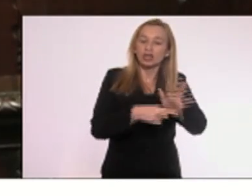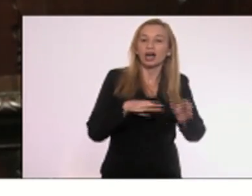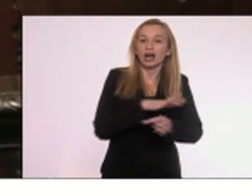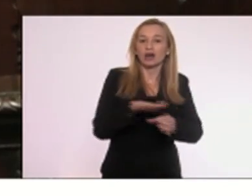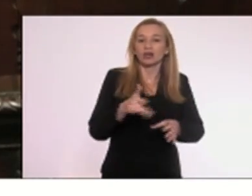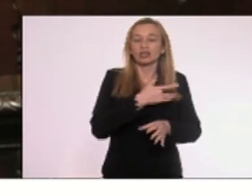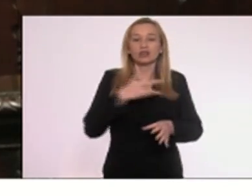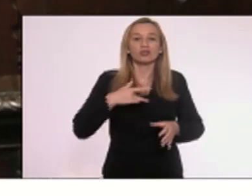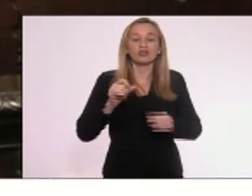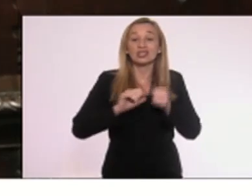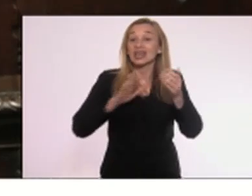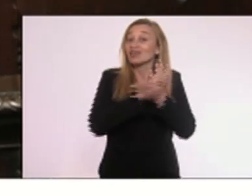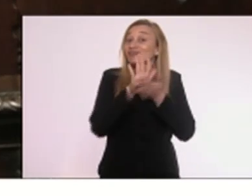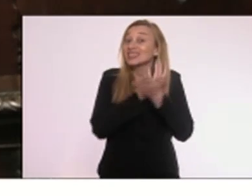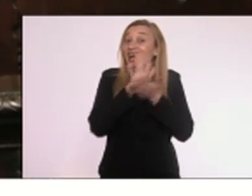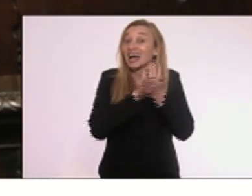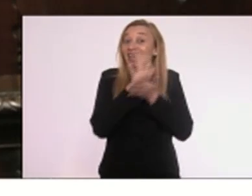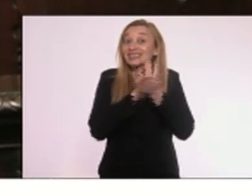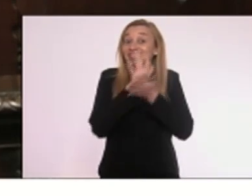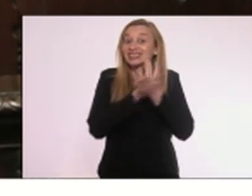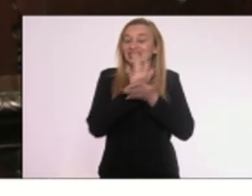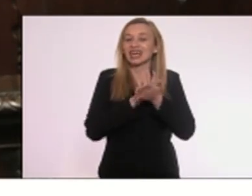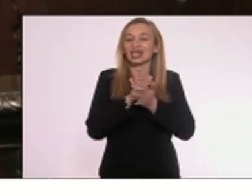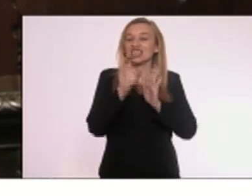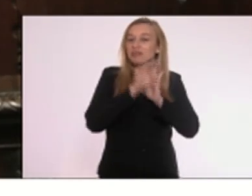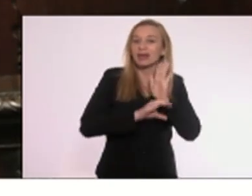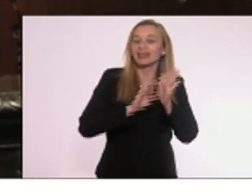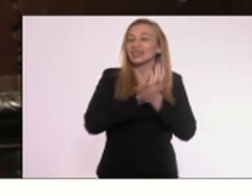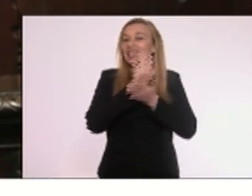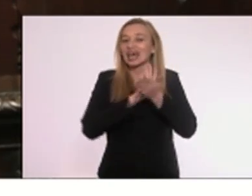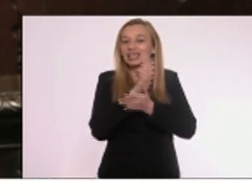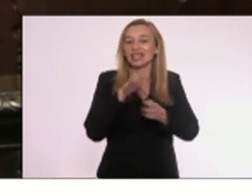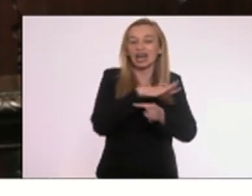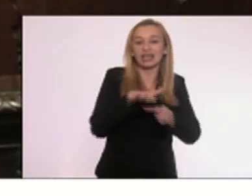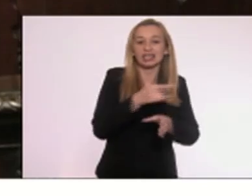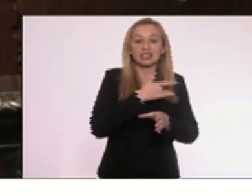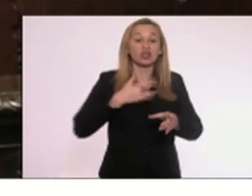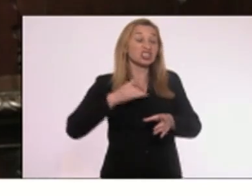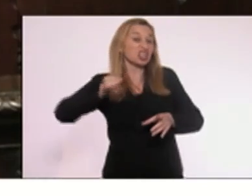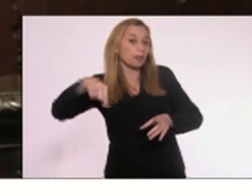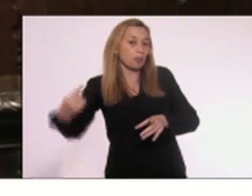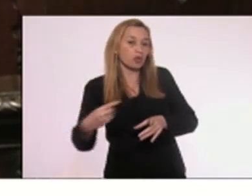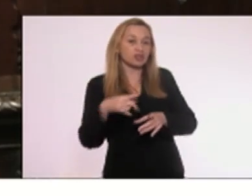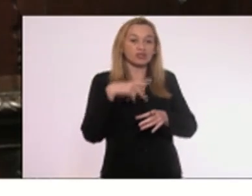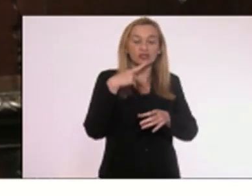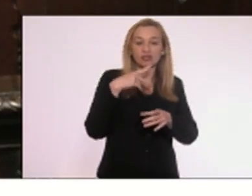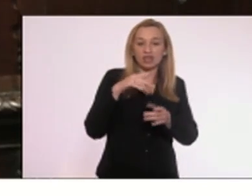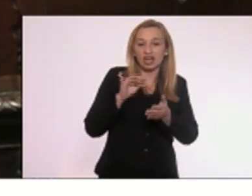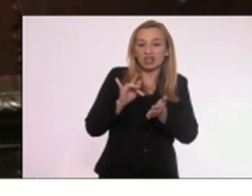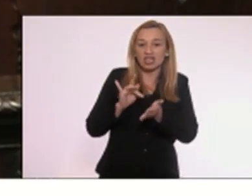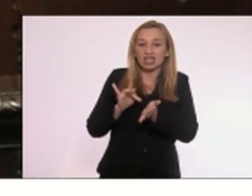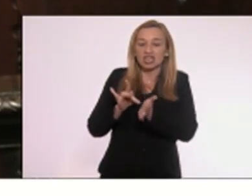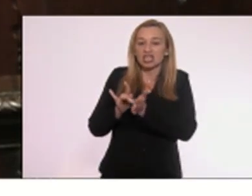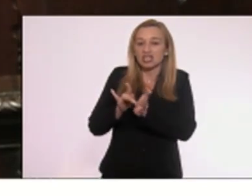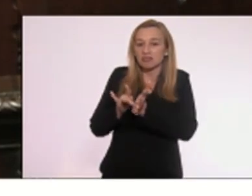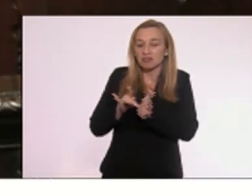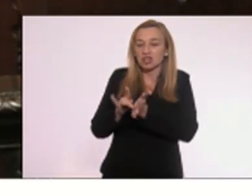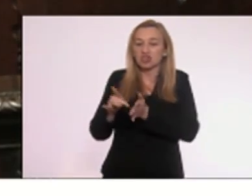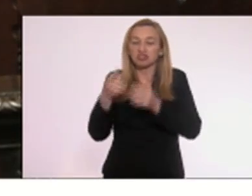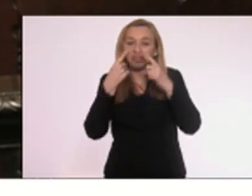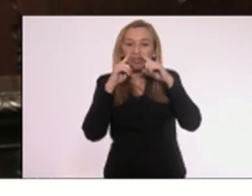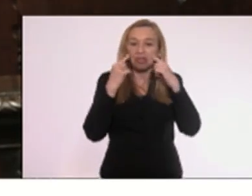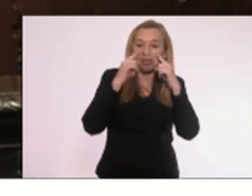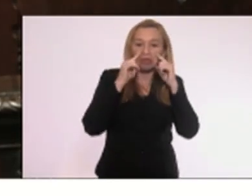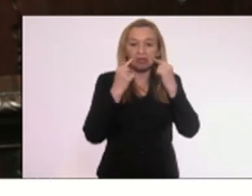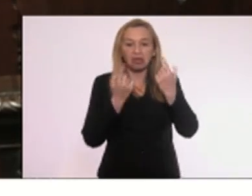fizeram. Não destacaram nenhuma emenda para a saúde. Depois ficaram com mimimi, com chororô e com um discursinho para a plateia,